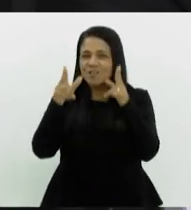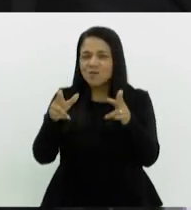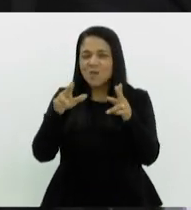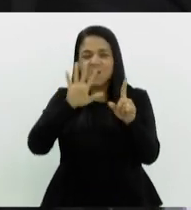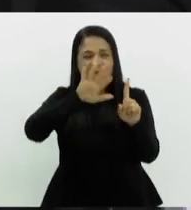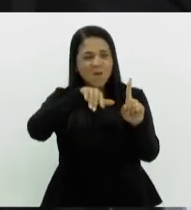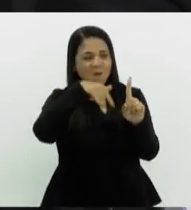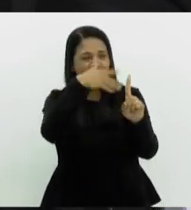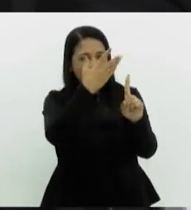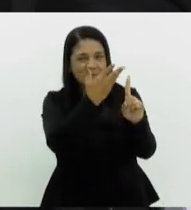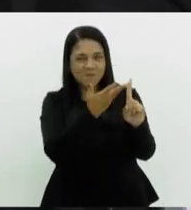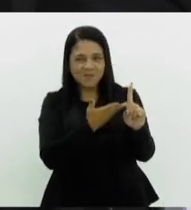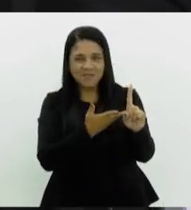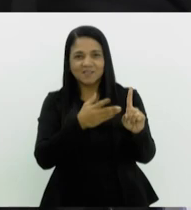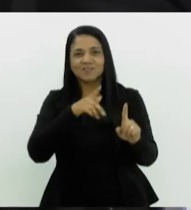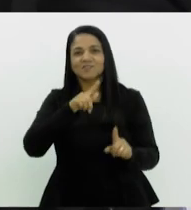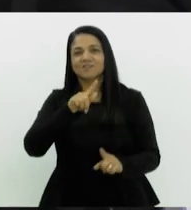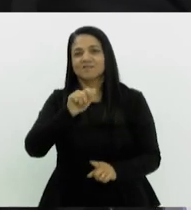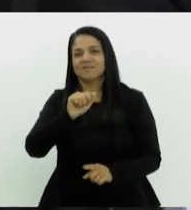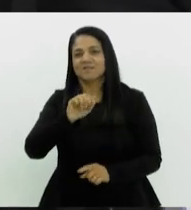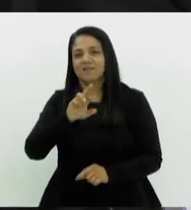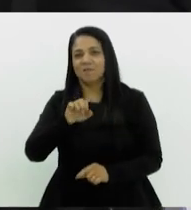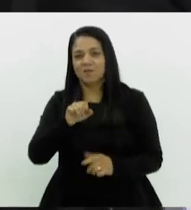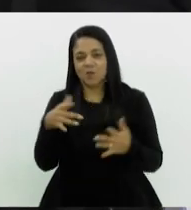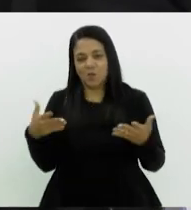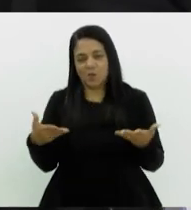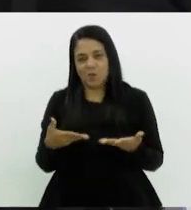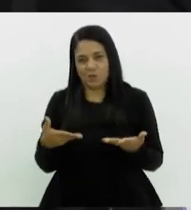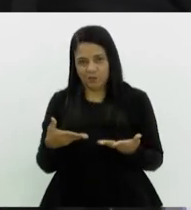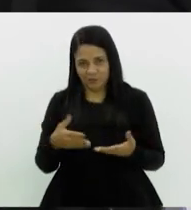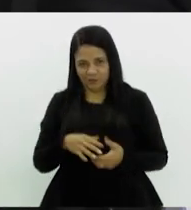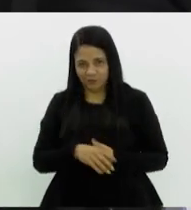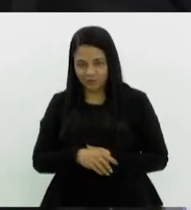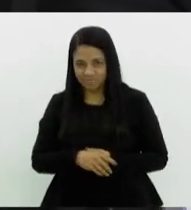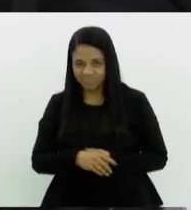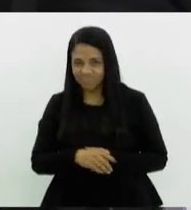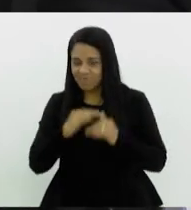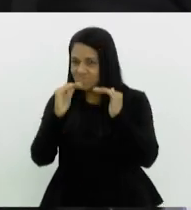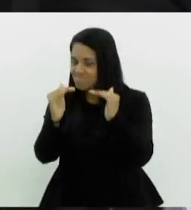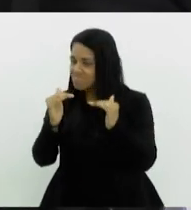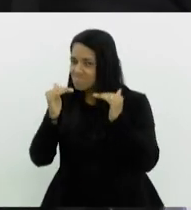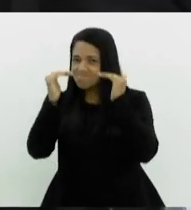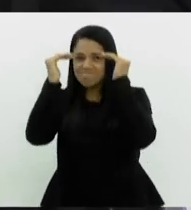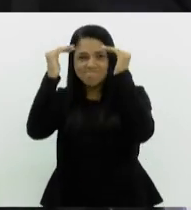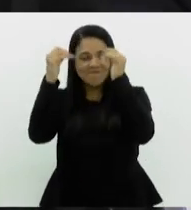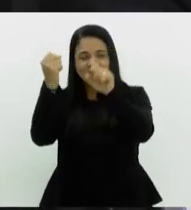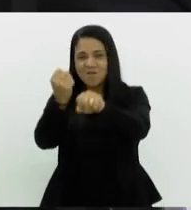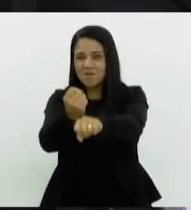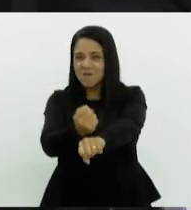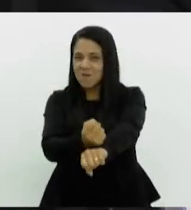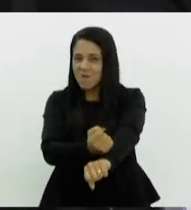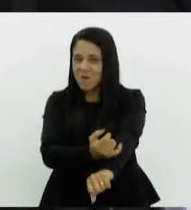desembargador Gabriel está recebendo. É a mais alta homenagem que